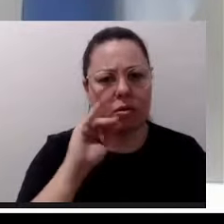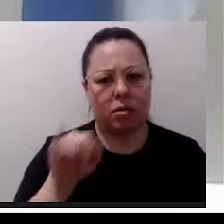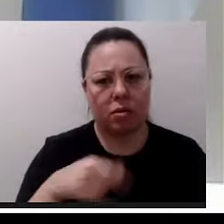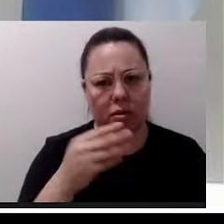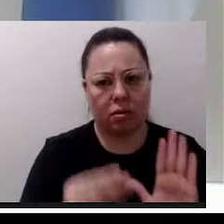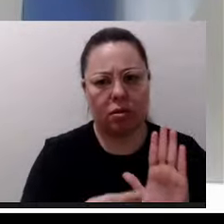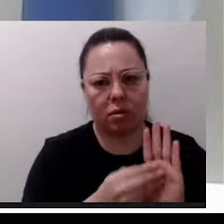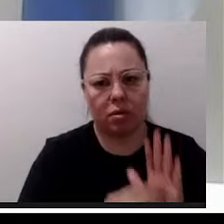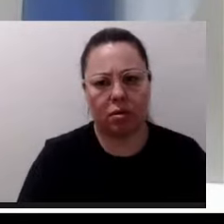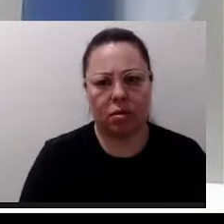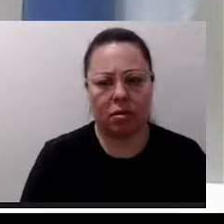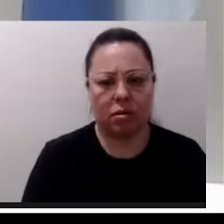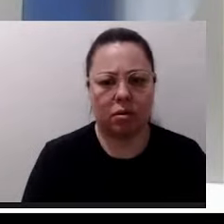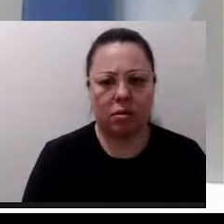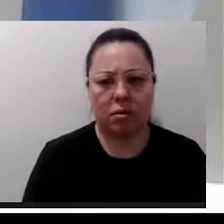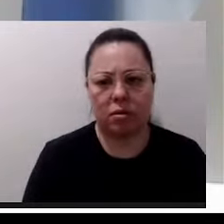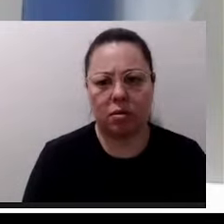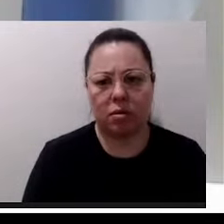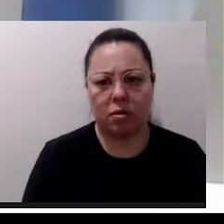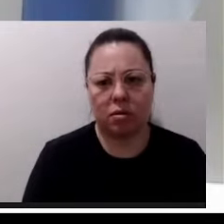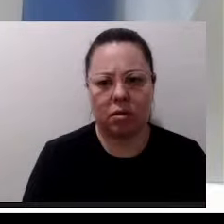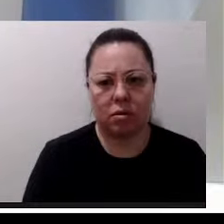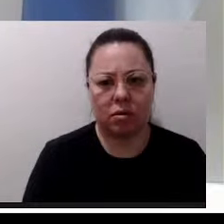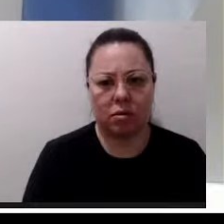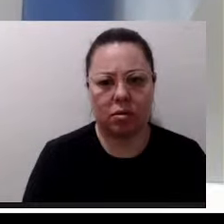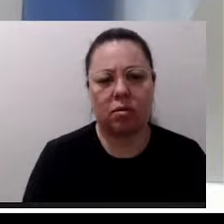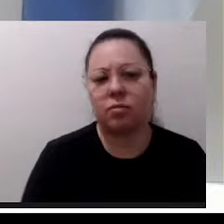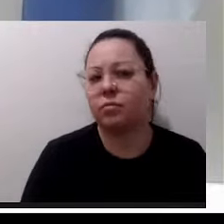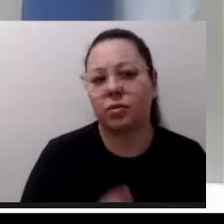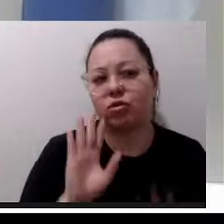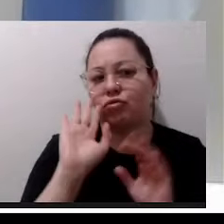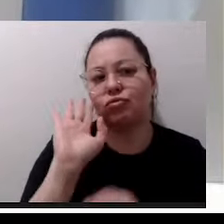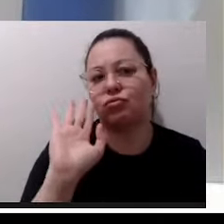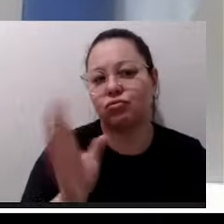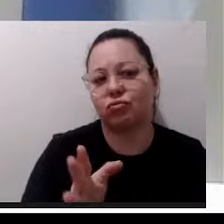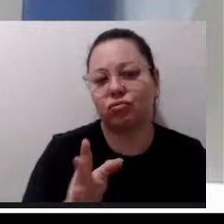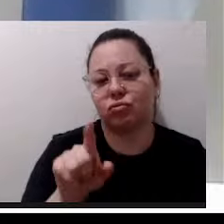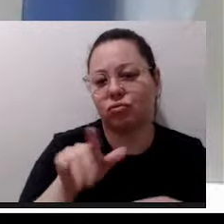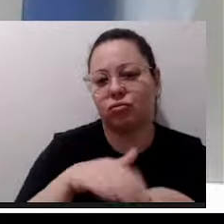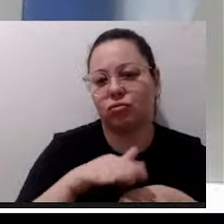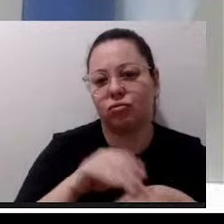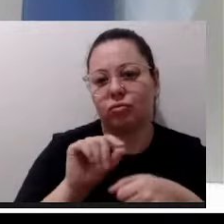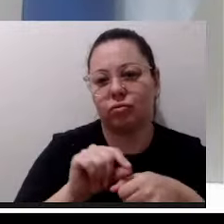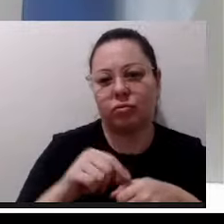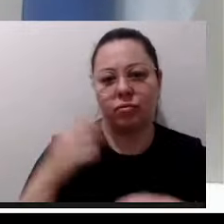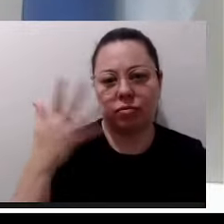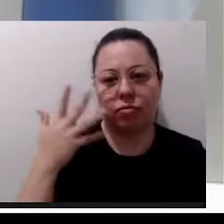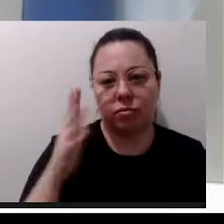sustentação. Já foi feita, Certo. exatamente. Ah, obrigada. Já foi feita a sustentação.